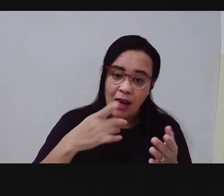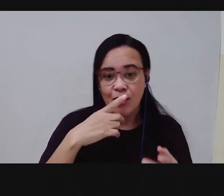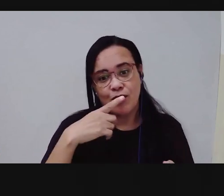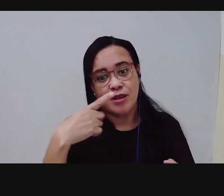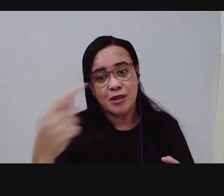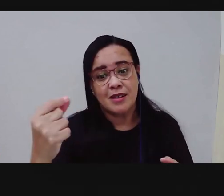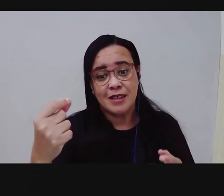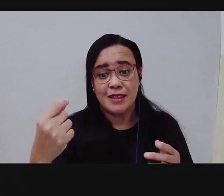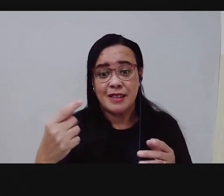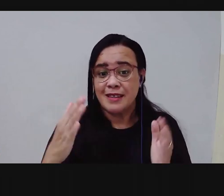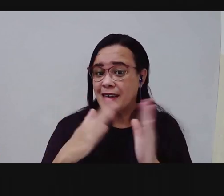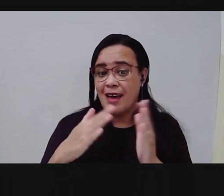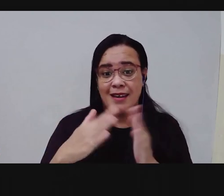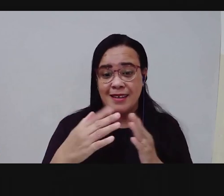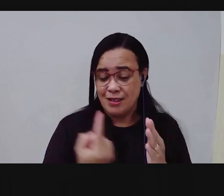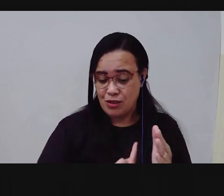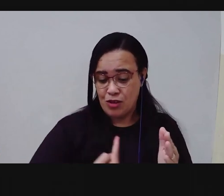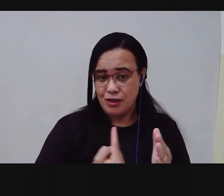sozinho.